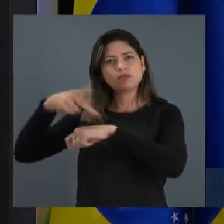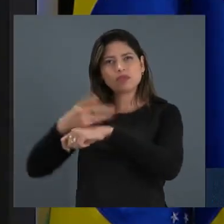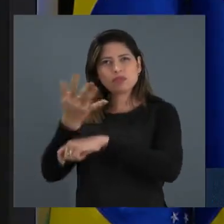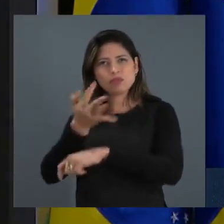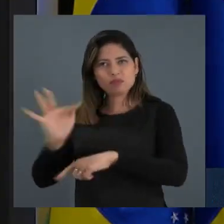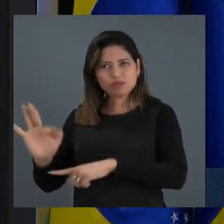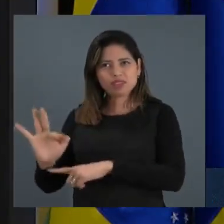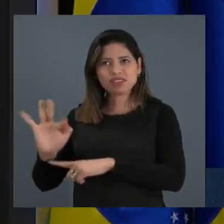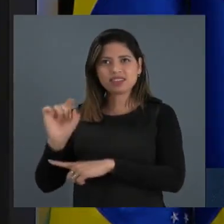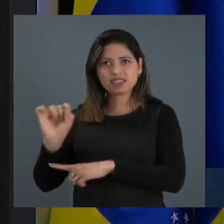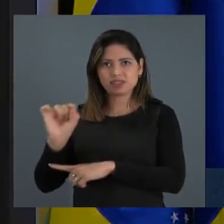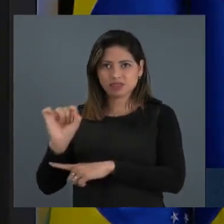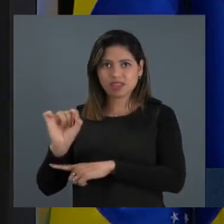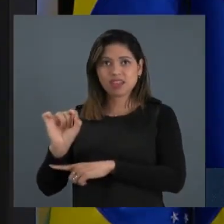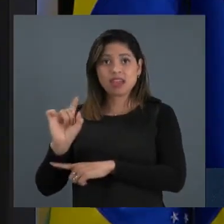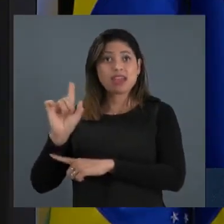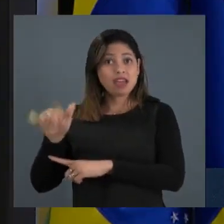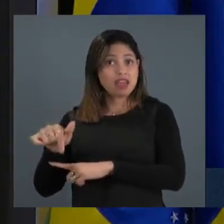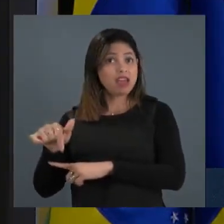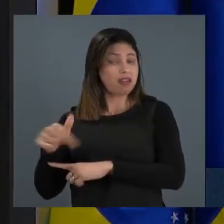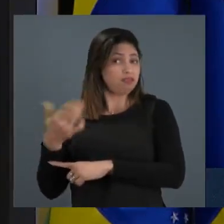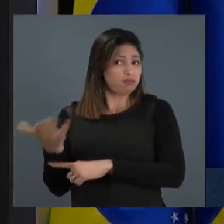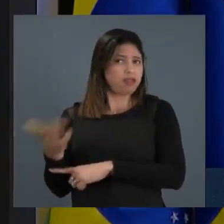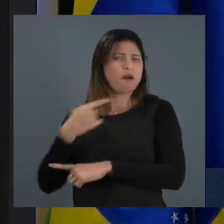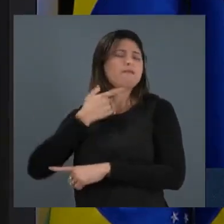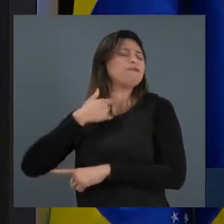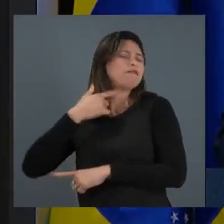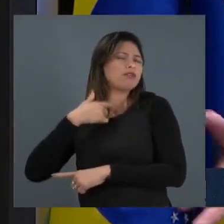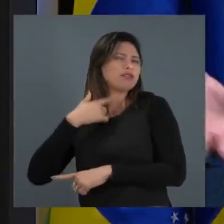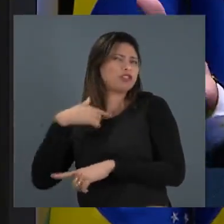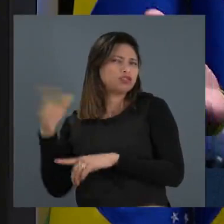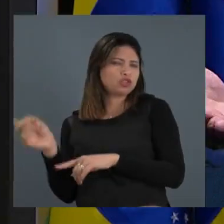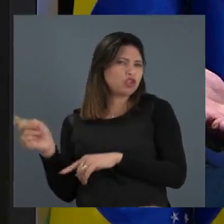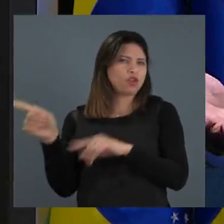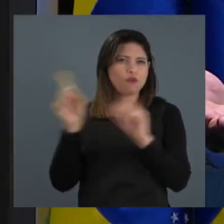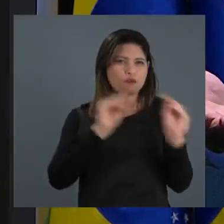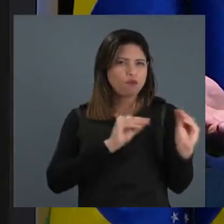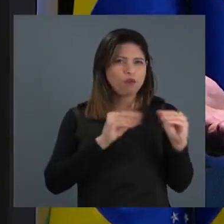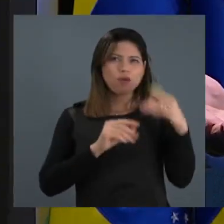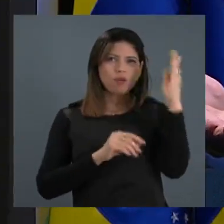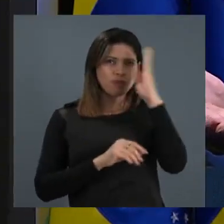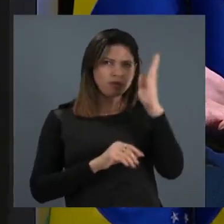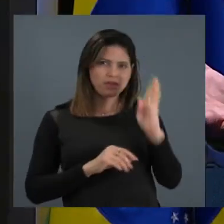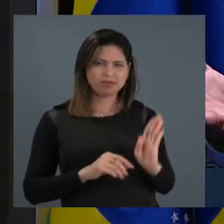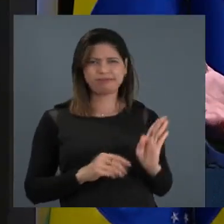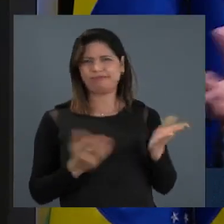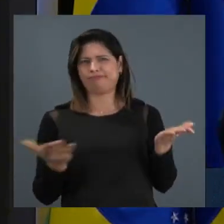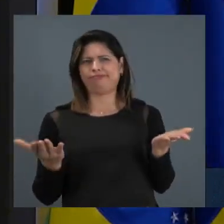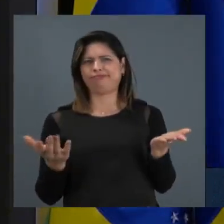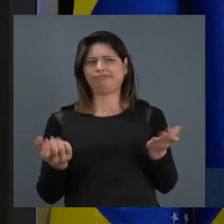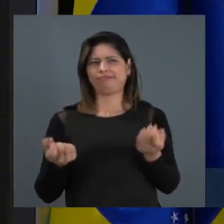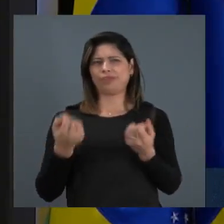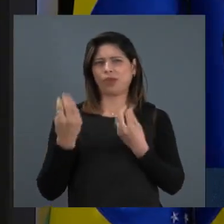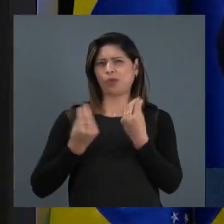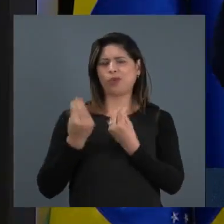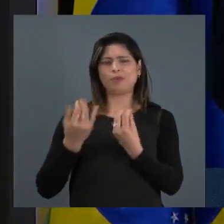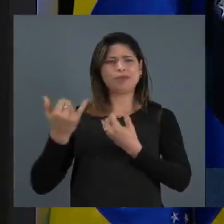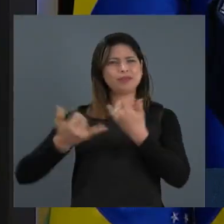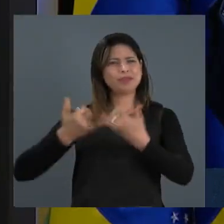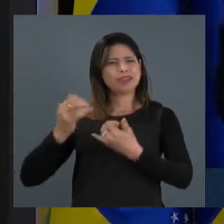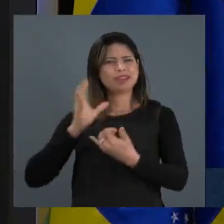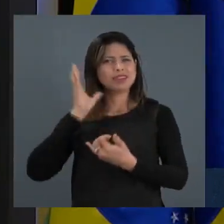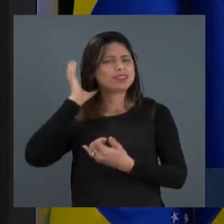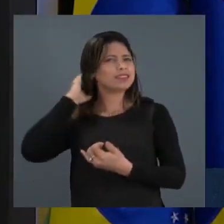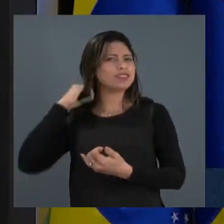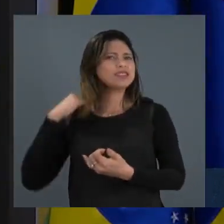de manhã, não, agora me deu vontade de ir para o Brasil, vou lá jogar no Brasil, está de brincadeira. Se ele vier por outros